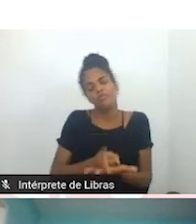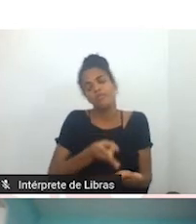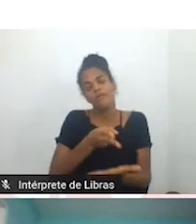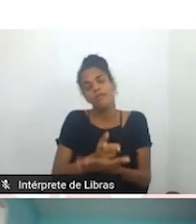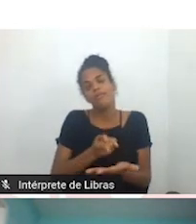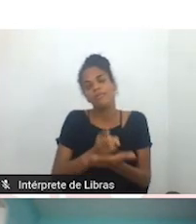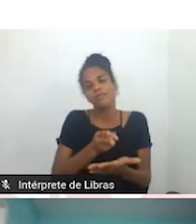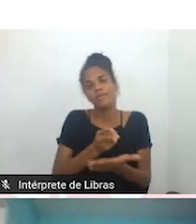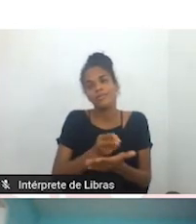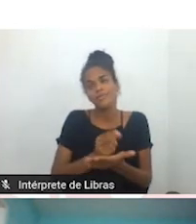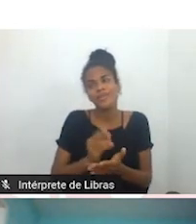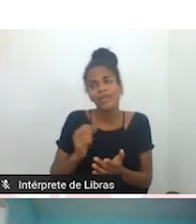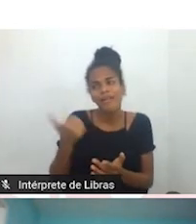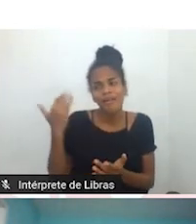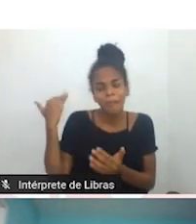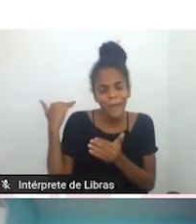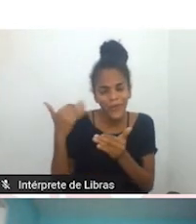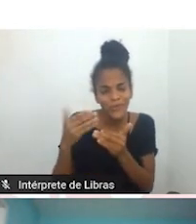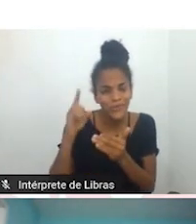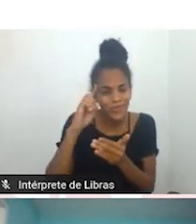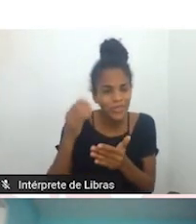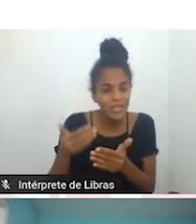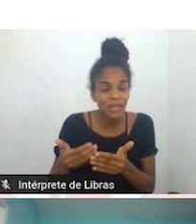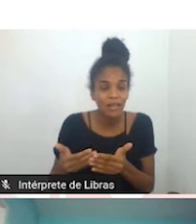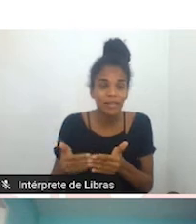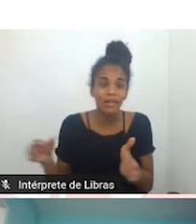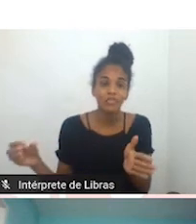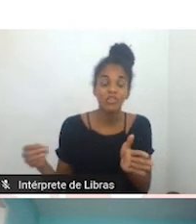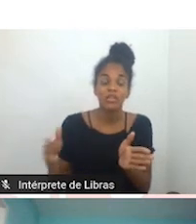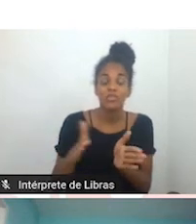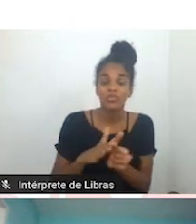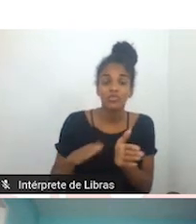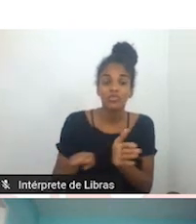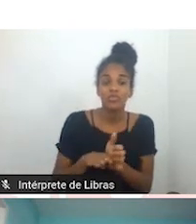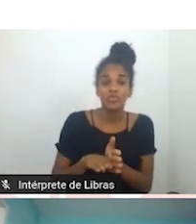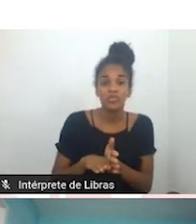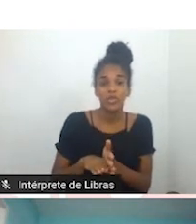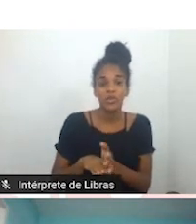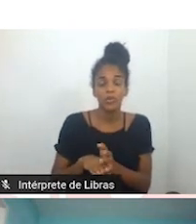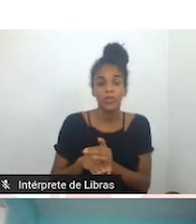recentemente toda a nossa esperança foi perdida quando a Lancet lançou um estudo. Pode passar?